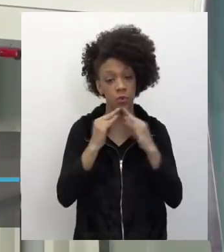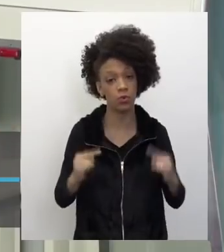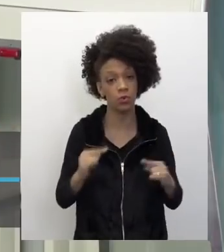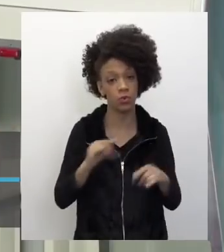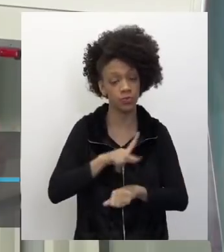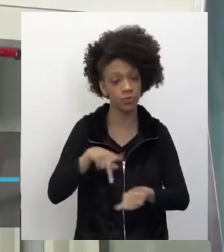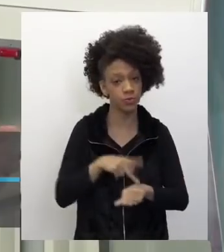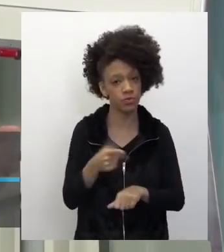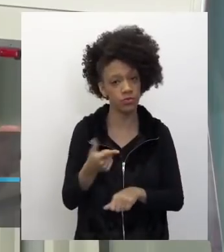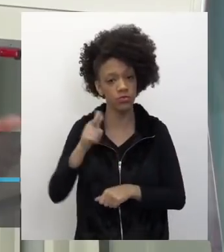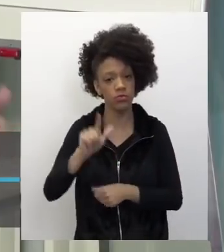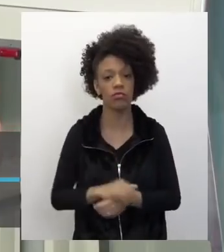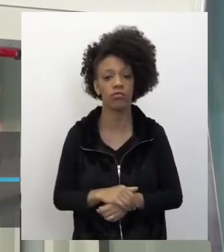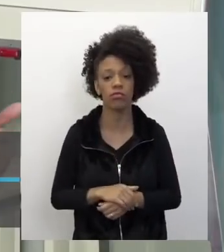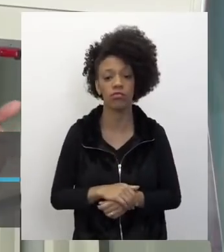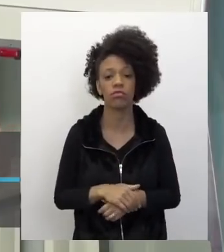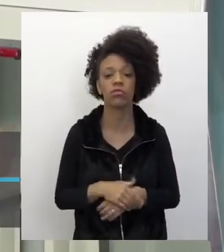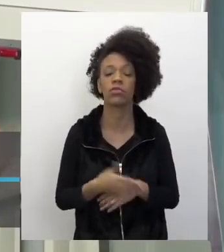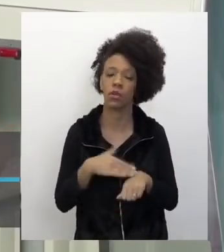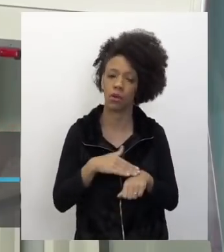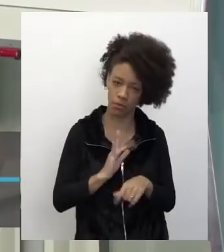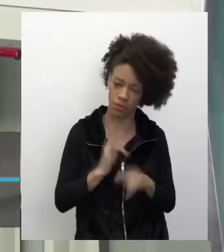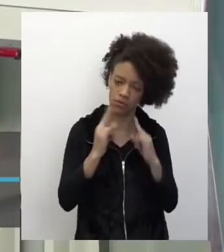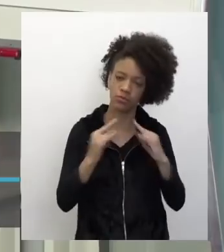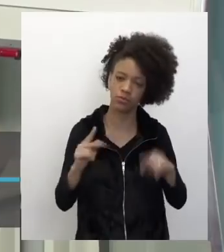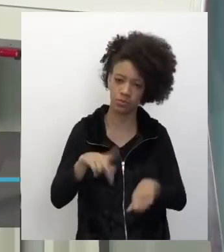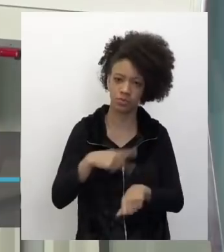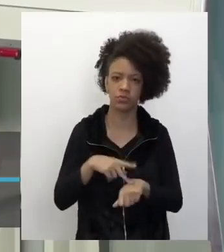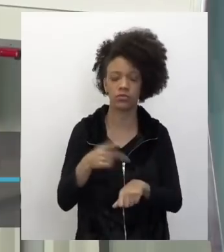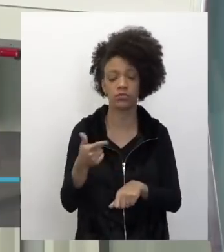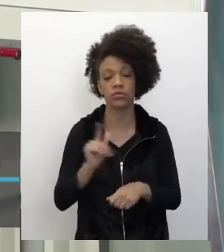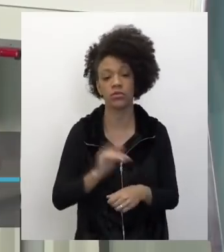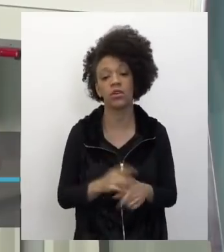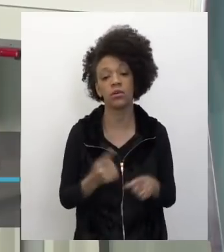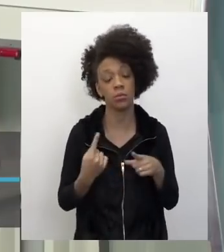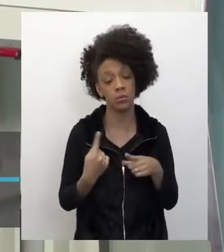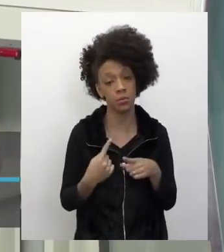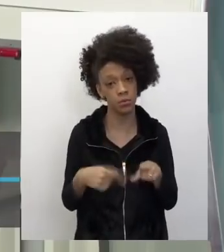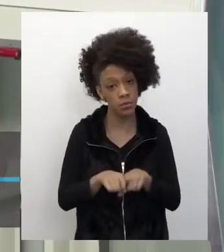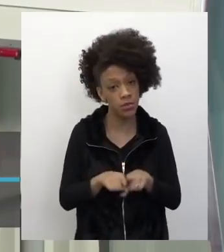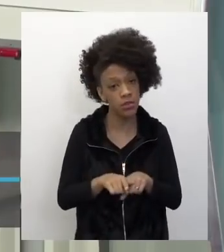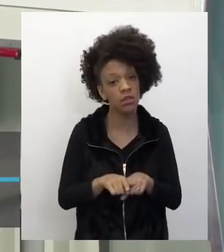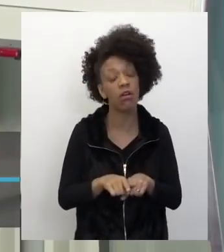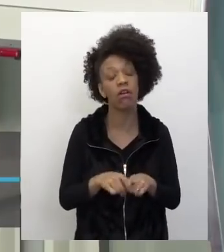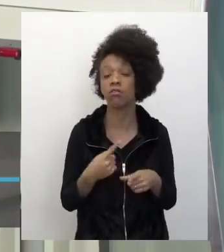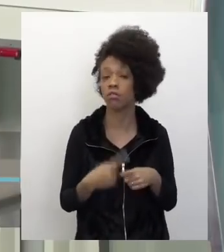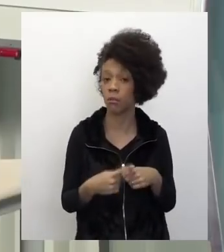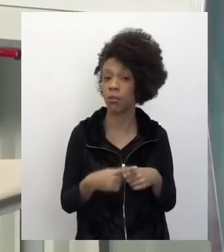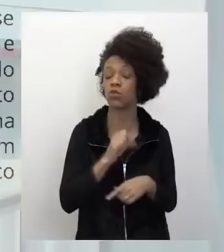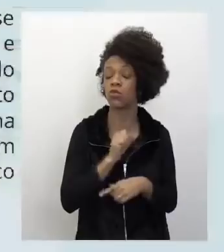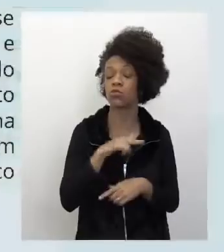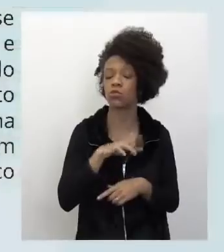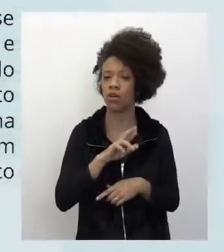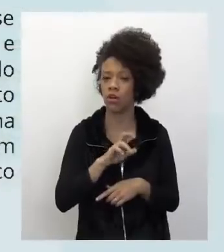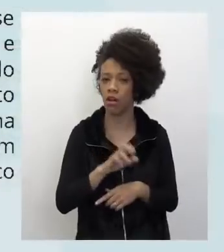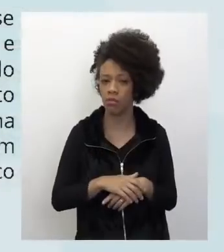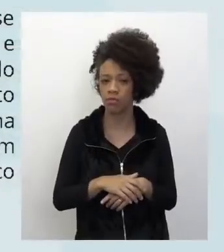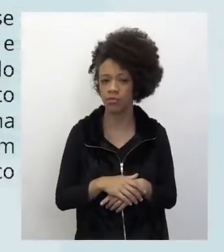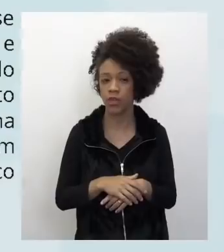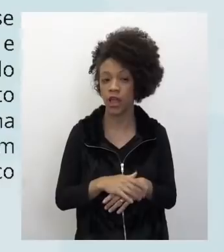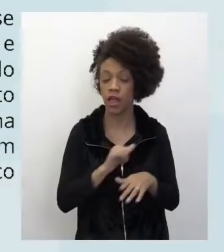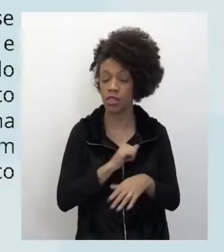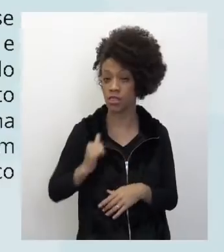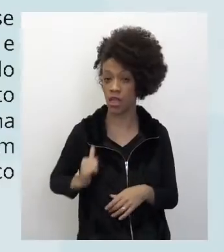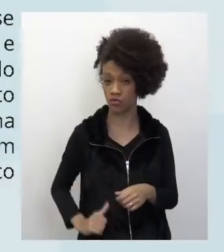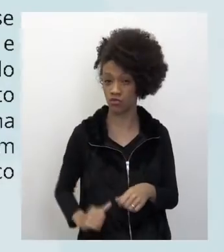internacional, que é mais um circo internacional, né? Porque o Circo du Soleil também que é o Circo Imperial da China. Então, na China,